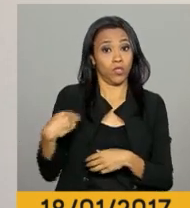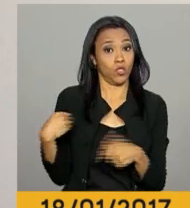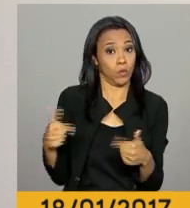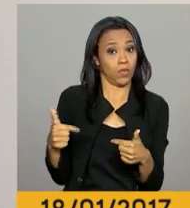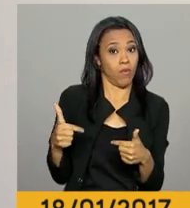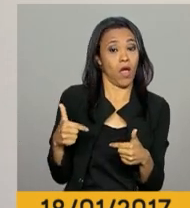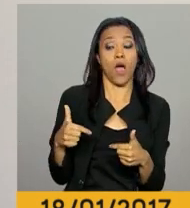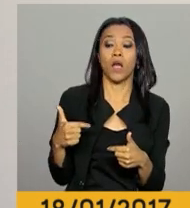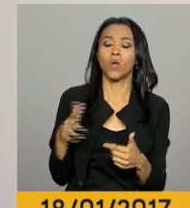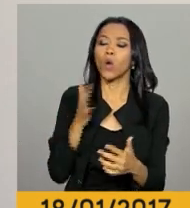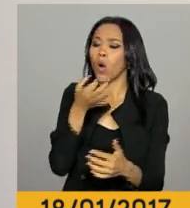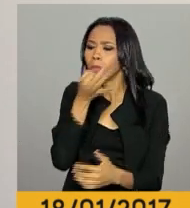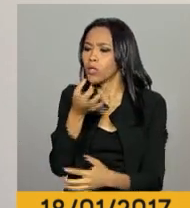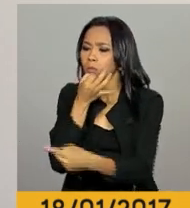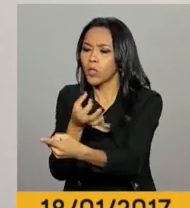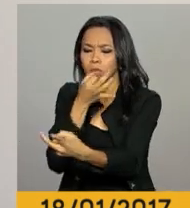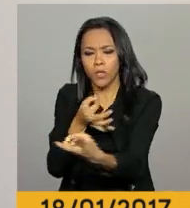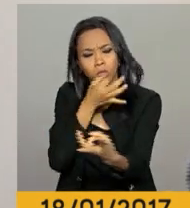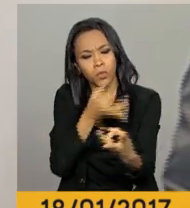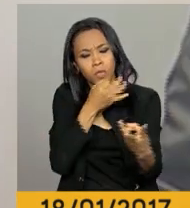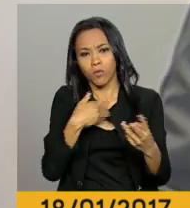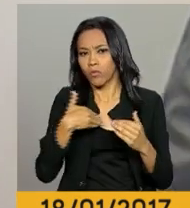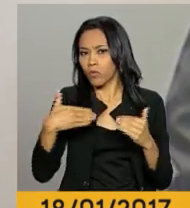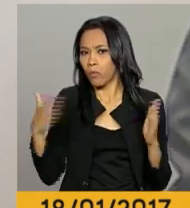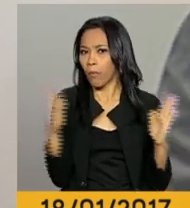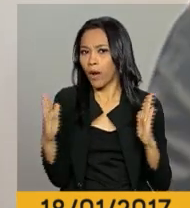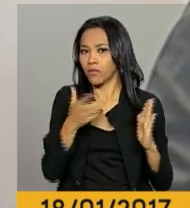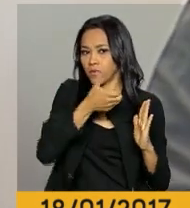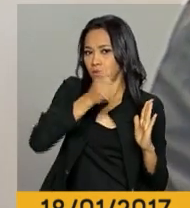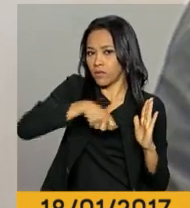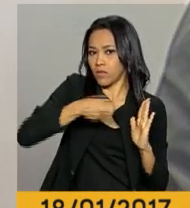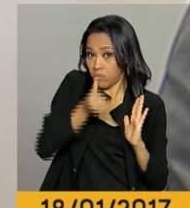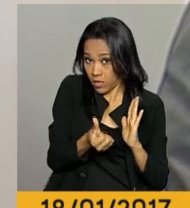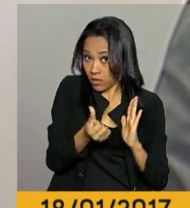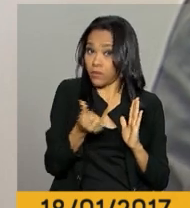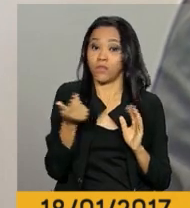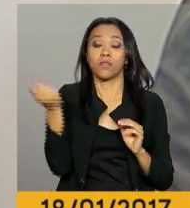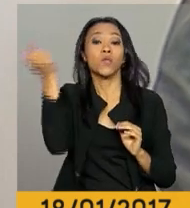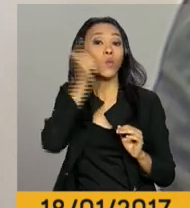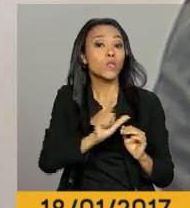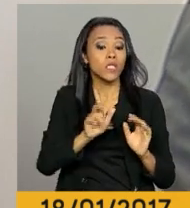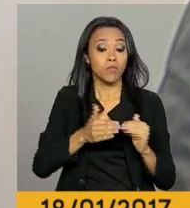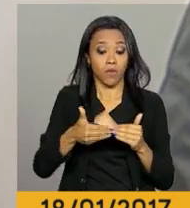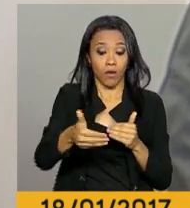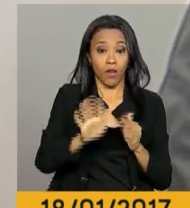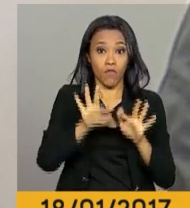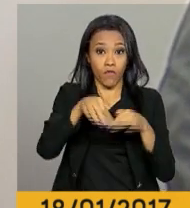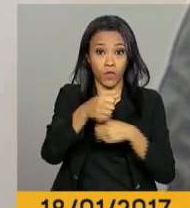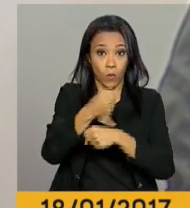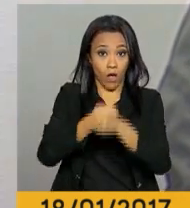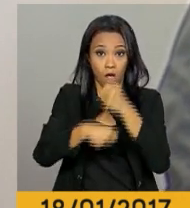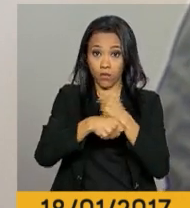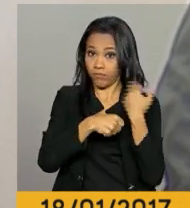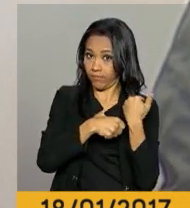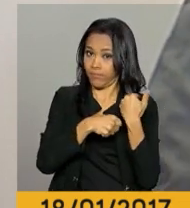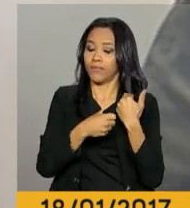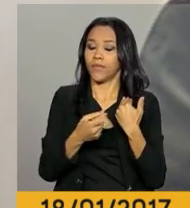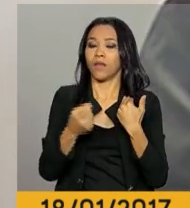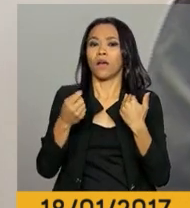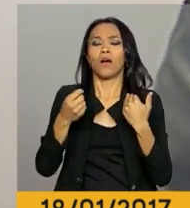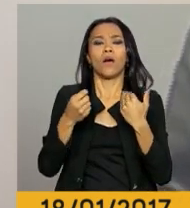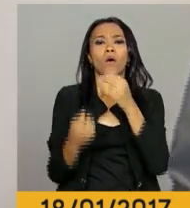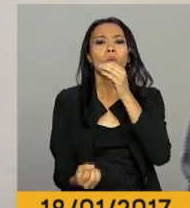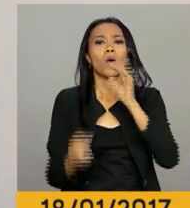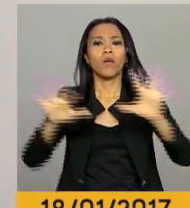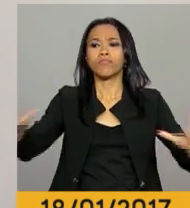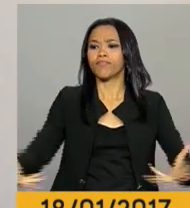as várias áreas ao longo de se meses e e nós conseguimos no final do ano fazer uma uma solenidade de